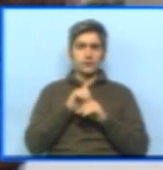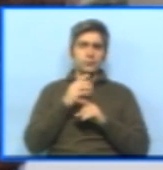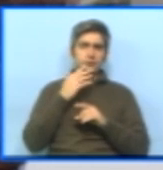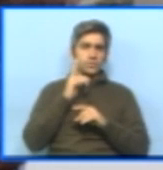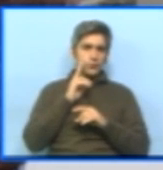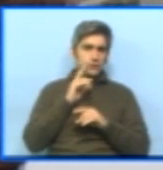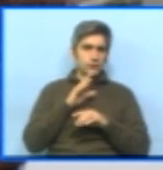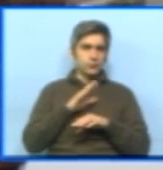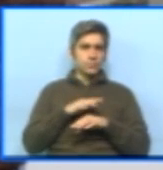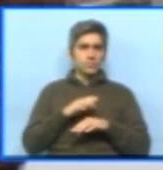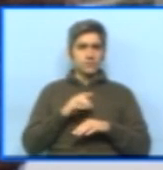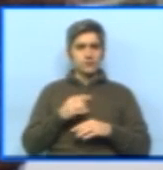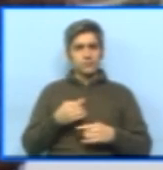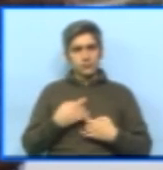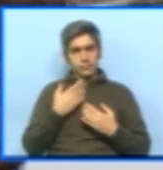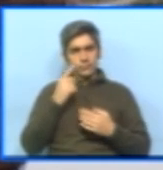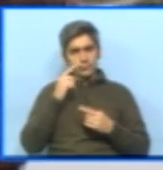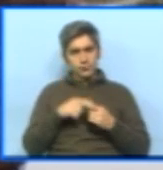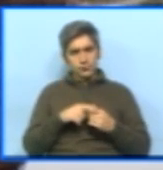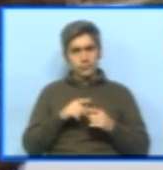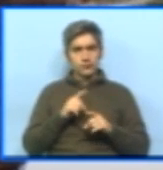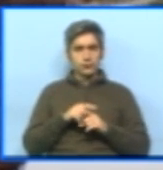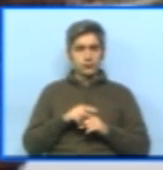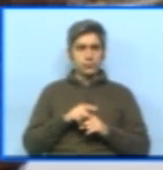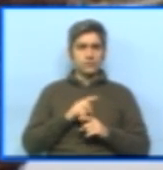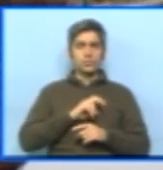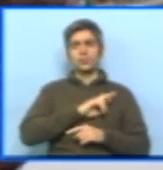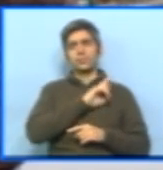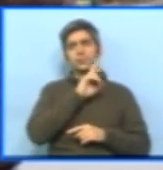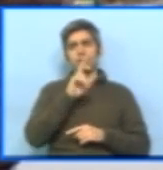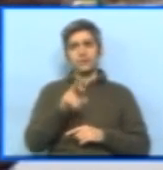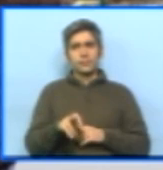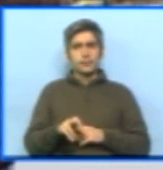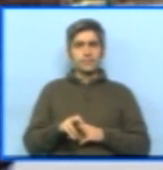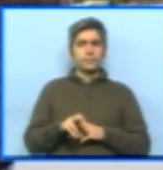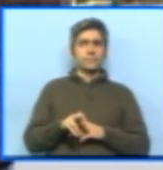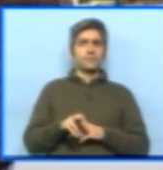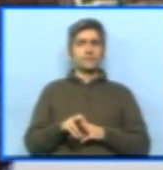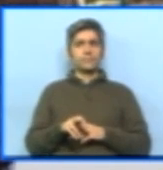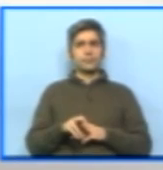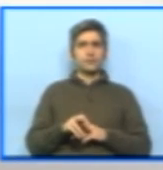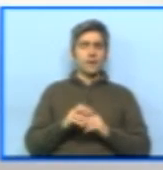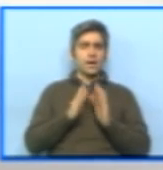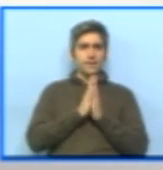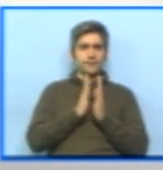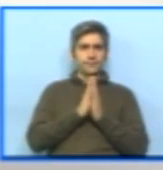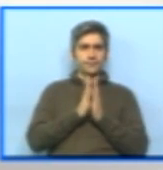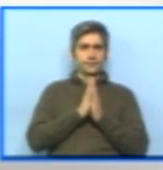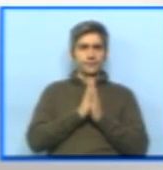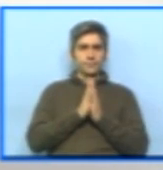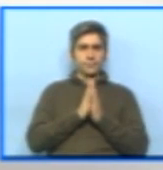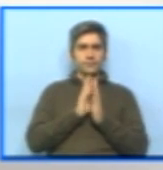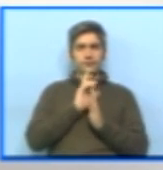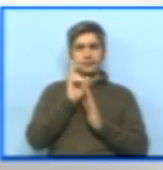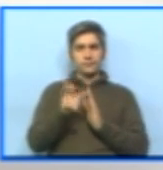uma peregrinação de redenção. Ou seja, a chegada à Igreja